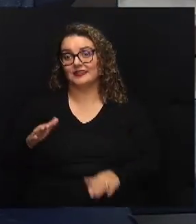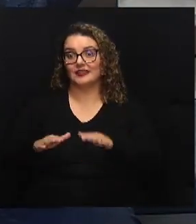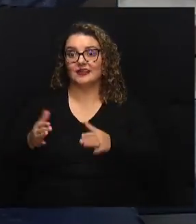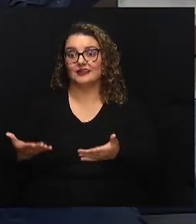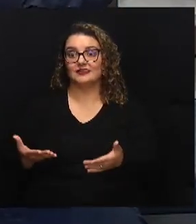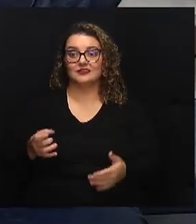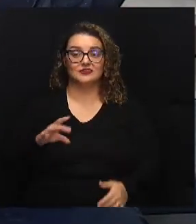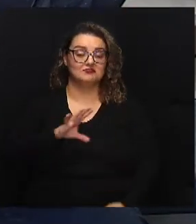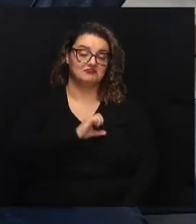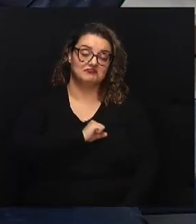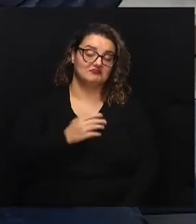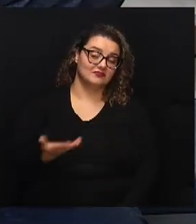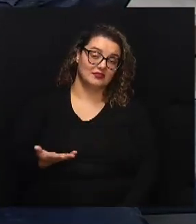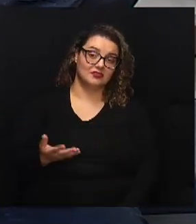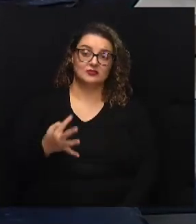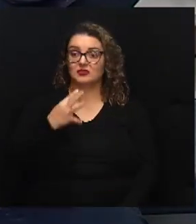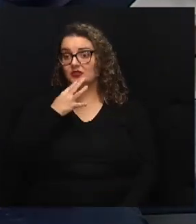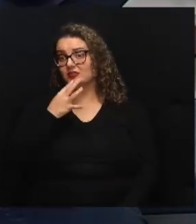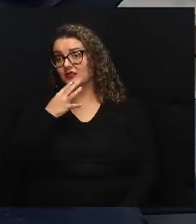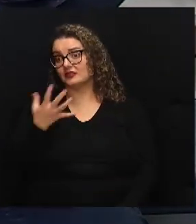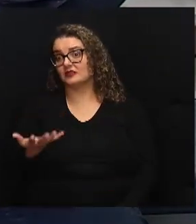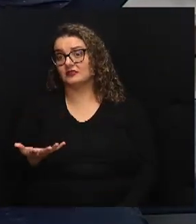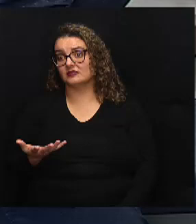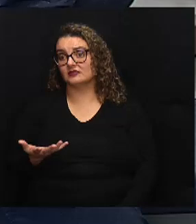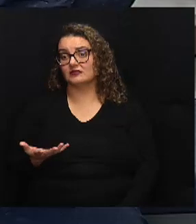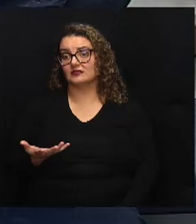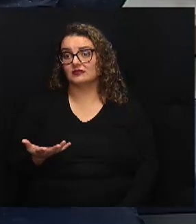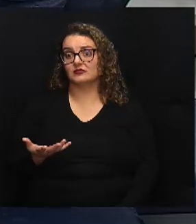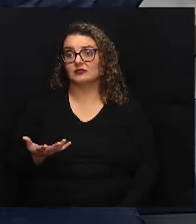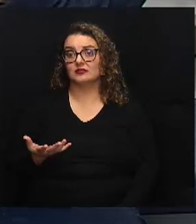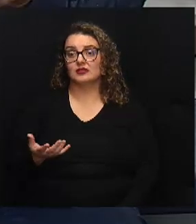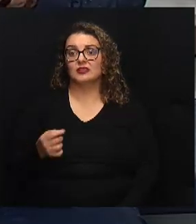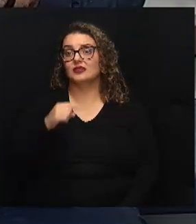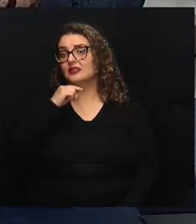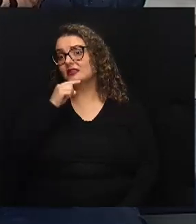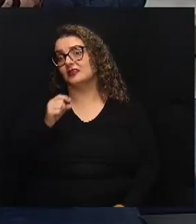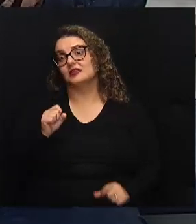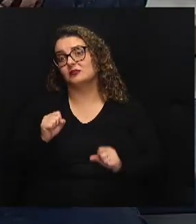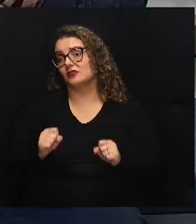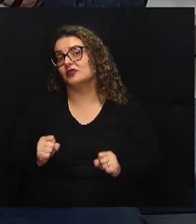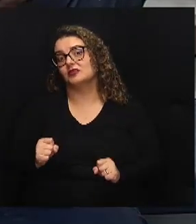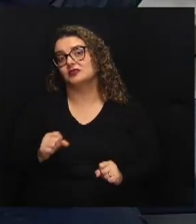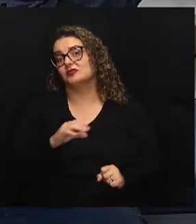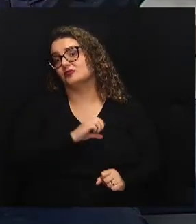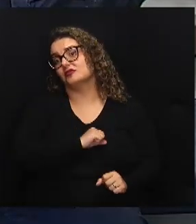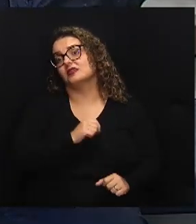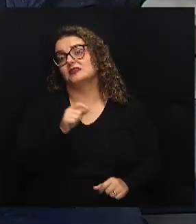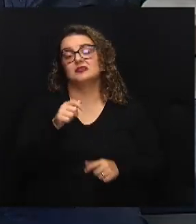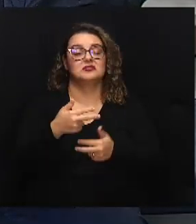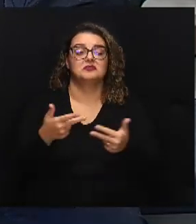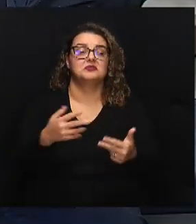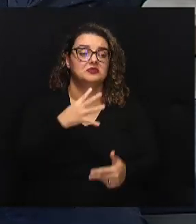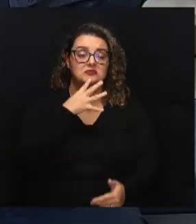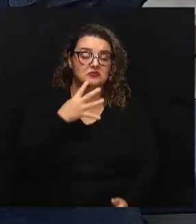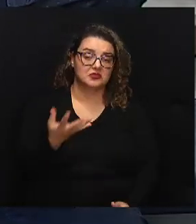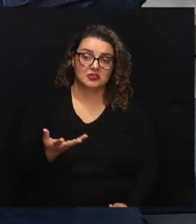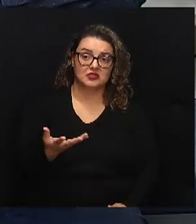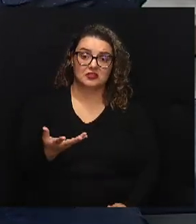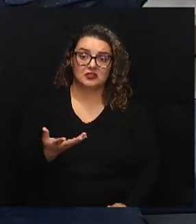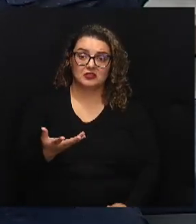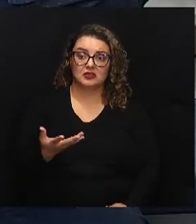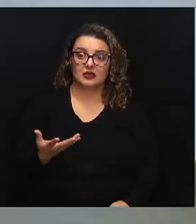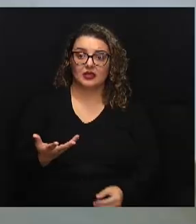gostar daquilo que você conhece. Ninguém pode gostar do desconhecido. Sim. Quando você, a arte, quando